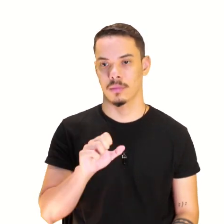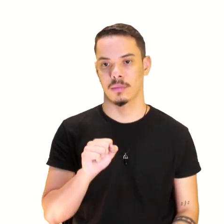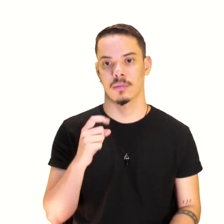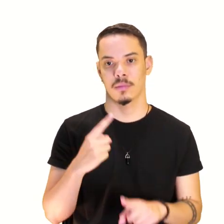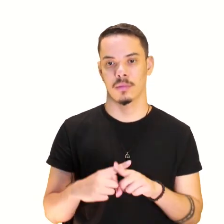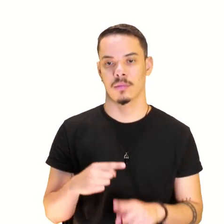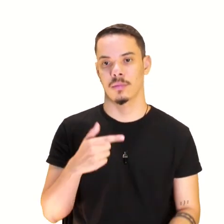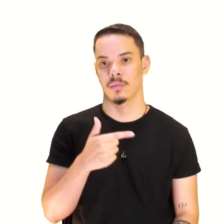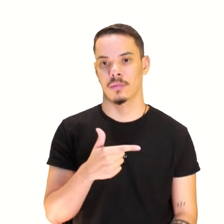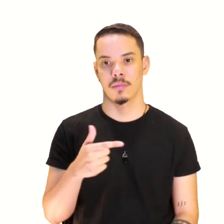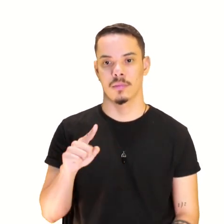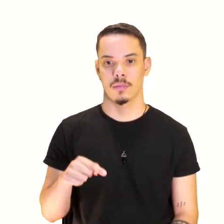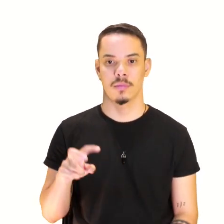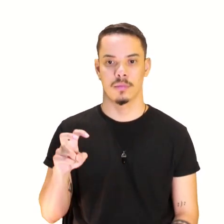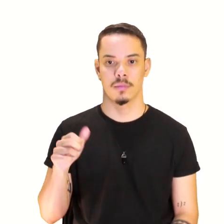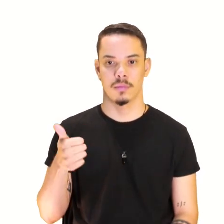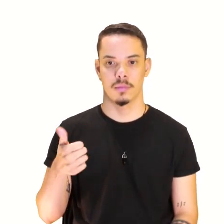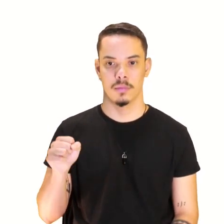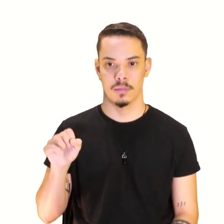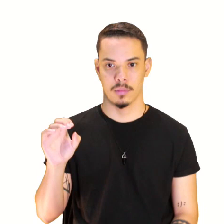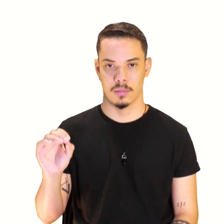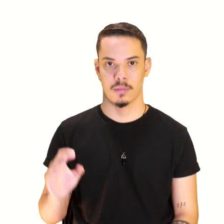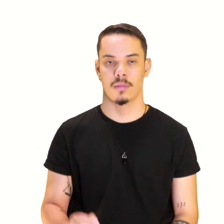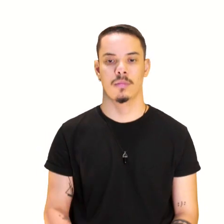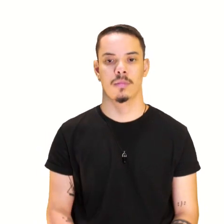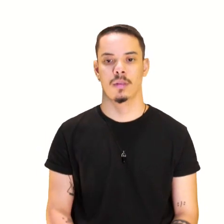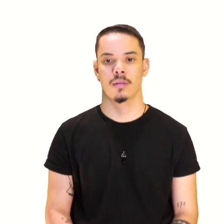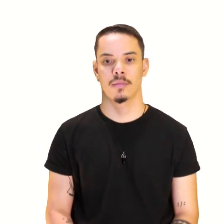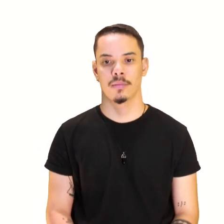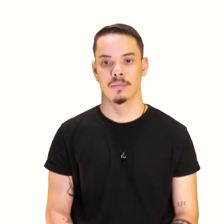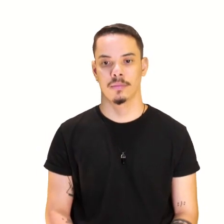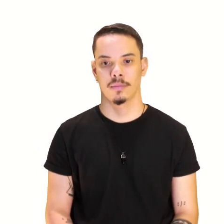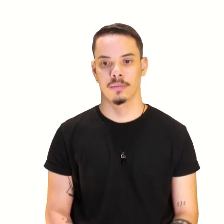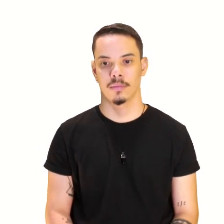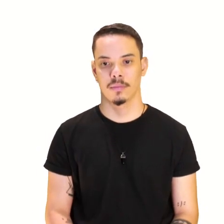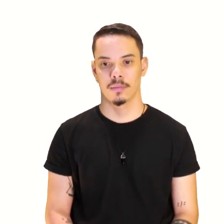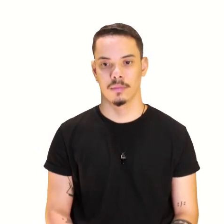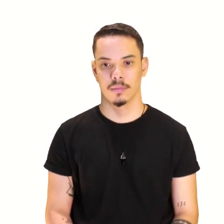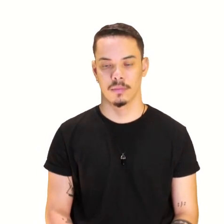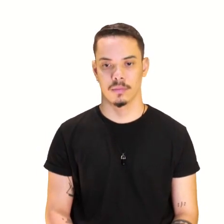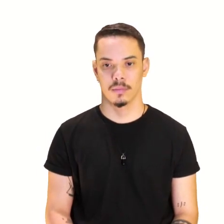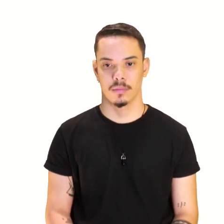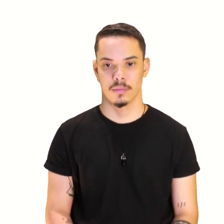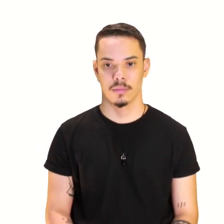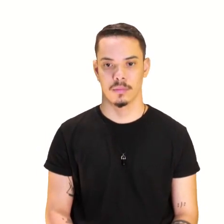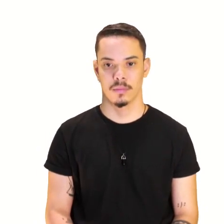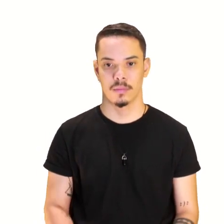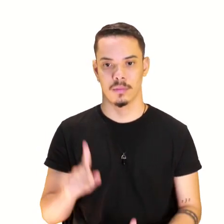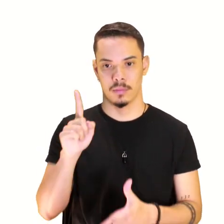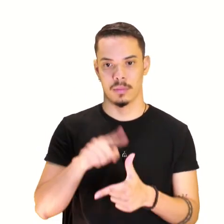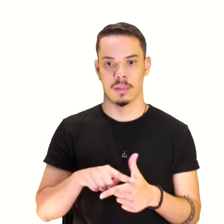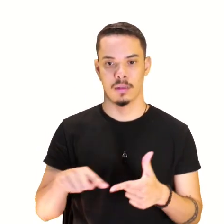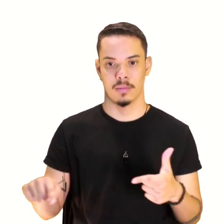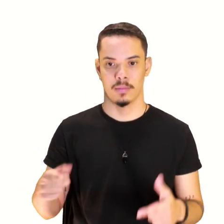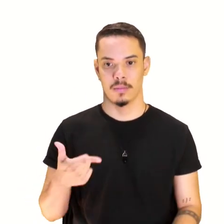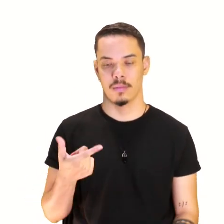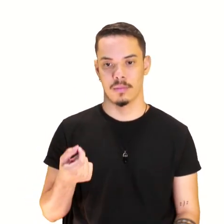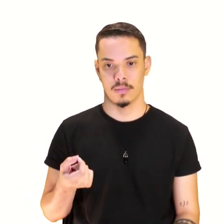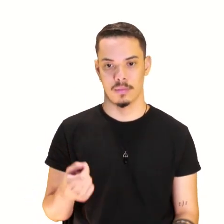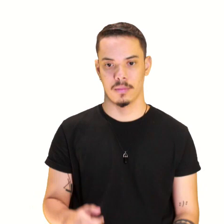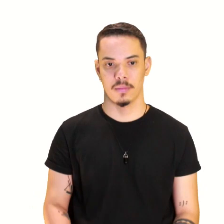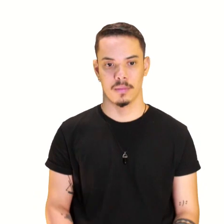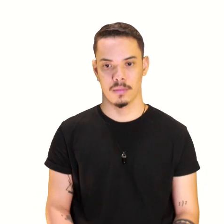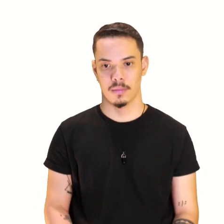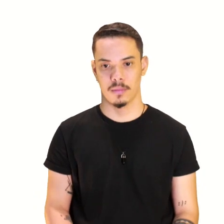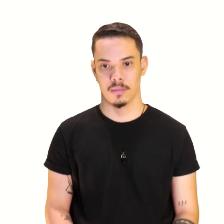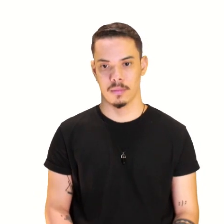22,5? 180. 180. Tá multiplicando, vai passar? Dividindo. 180 dividido por